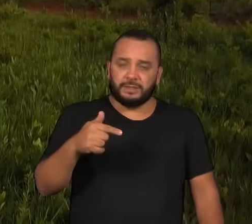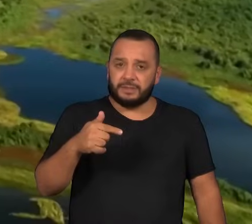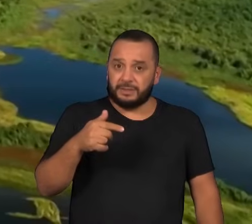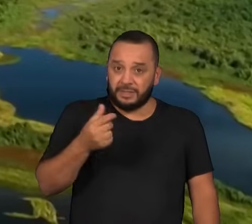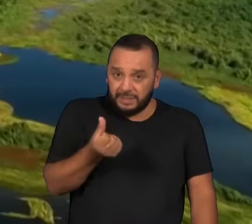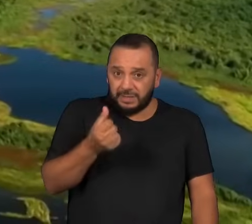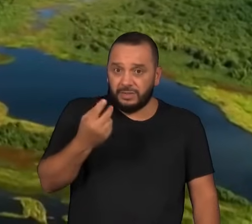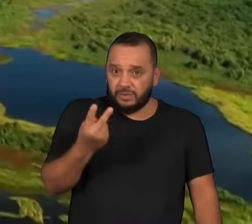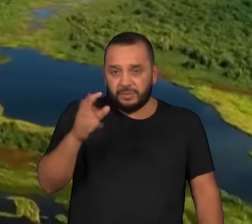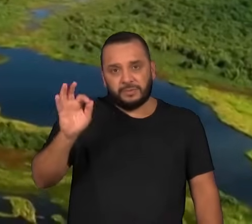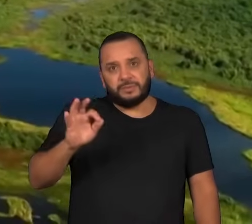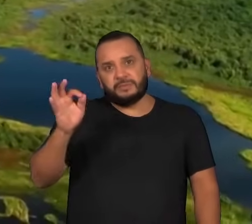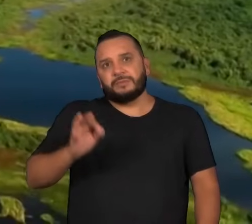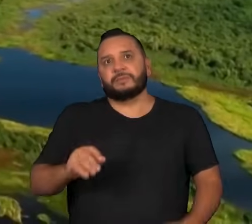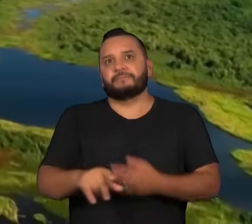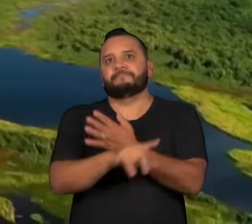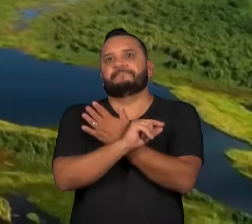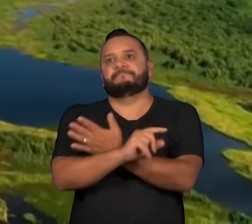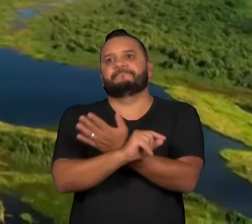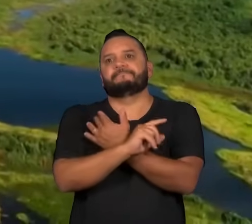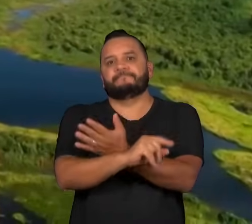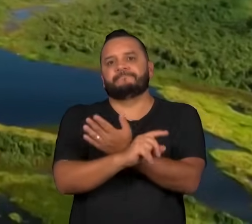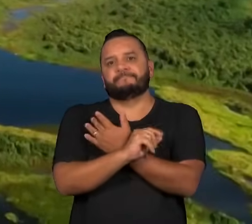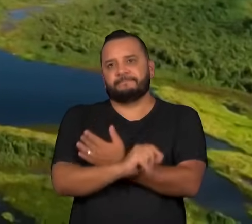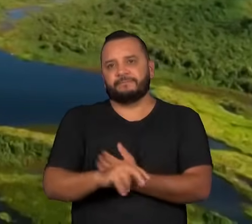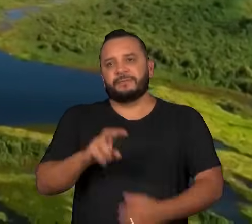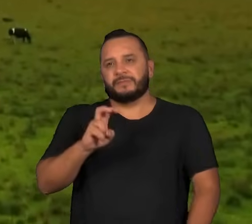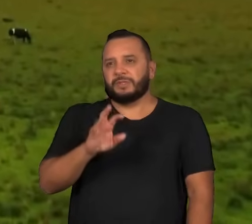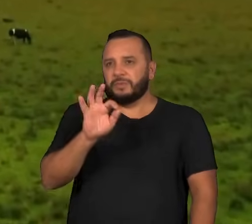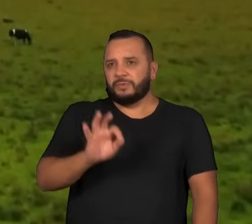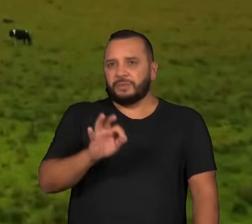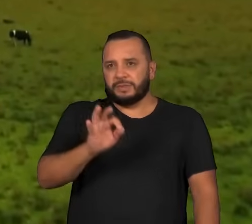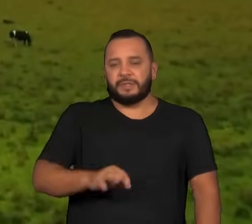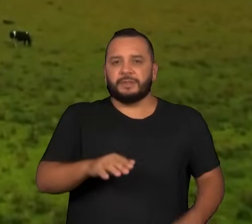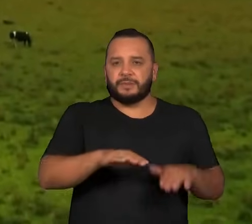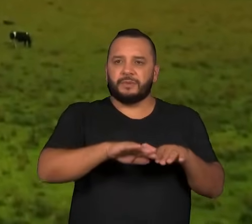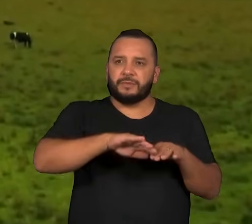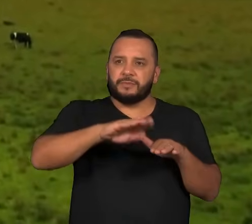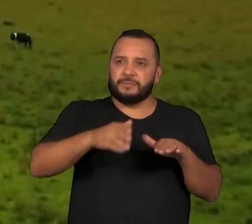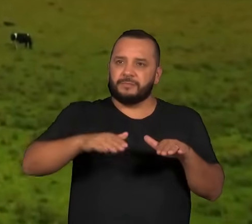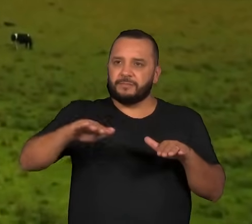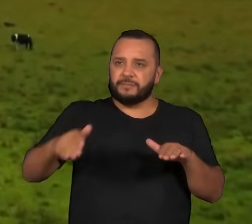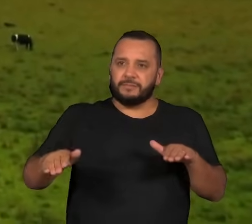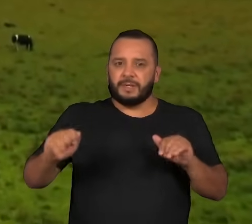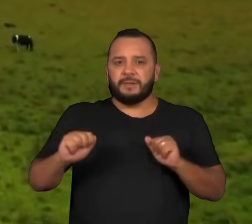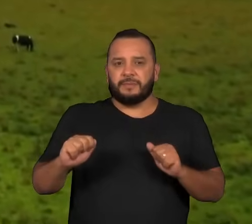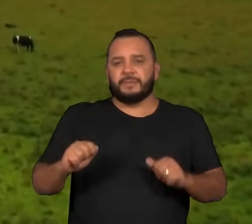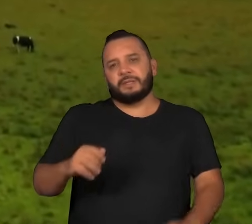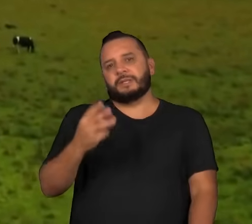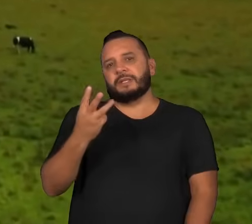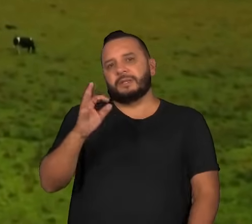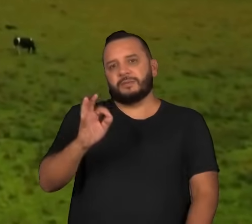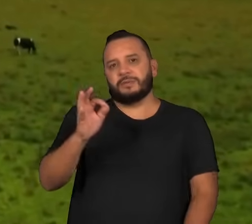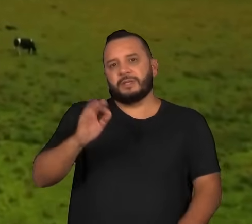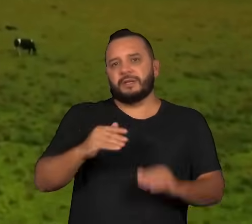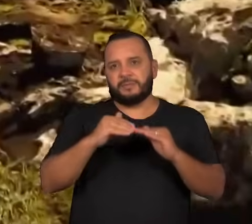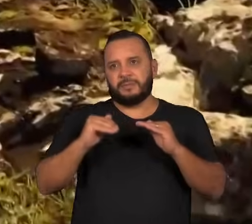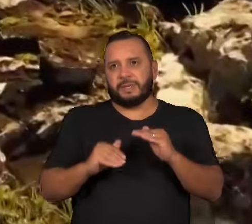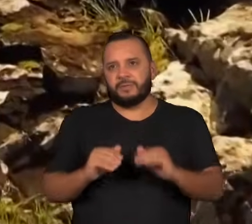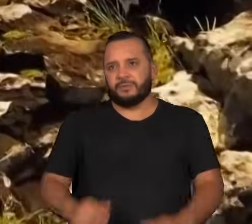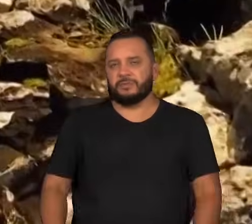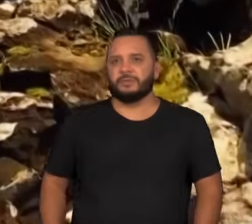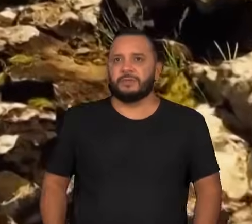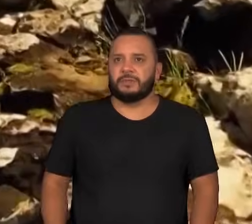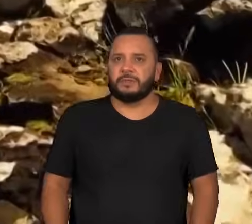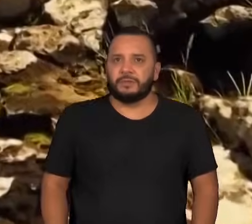8,62%. No Pantanal, não chega a 5%. E no Pampa, é de menos de 3%.